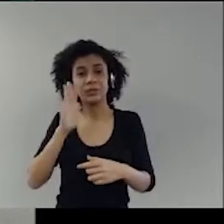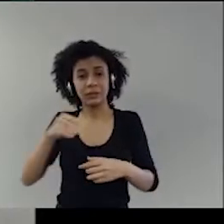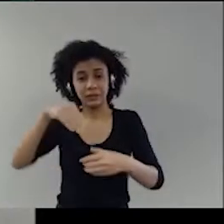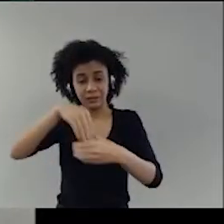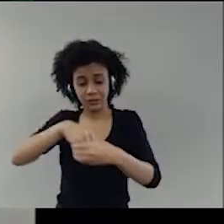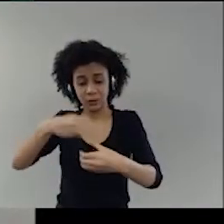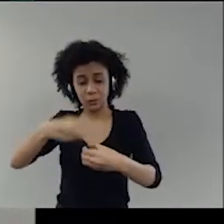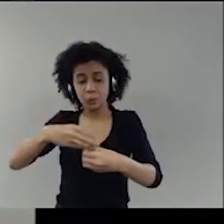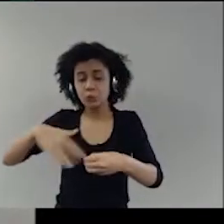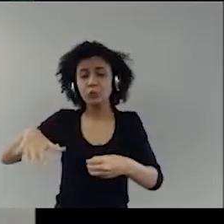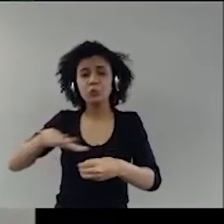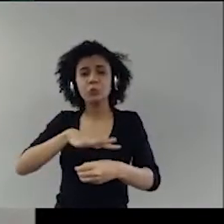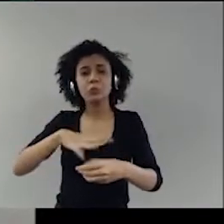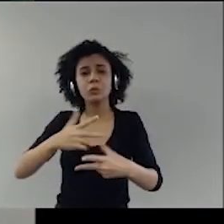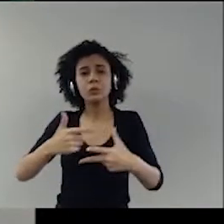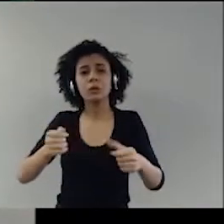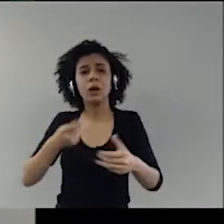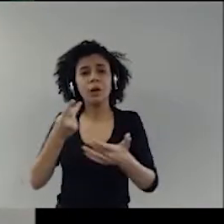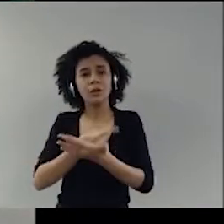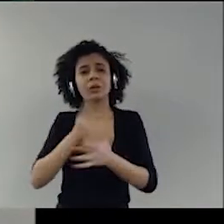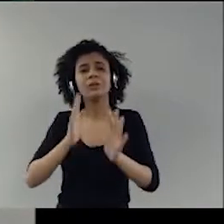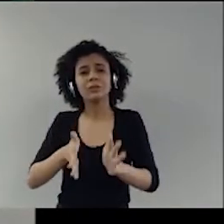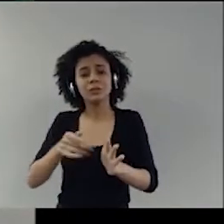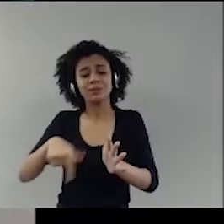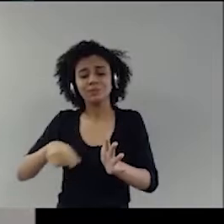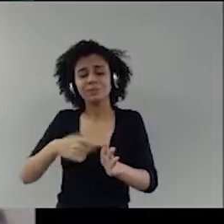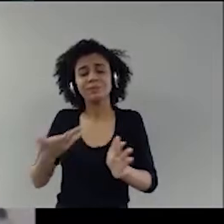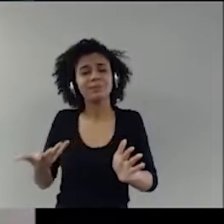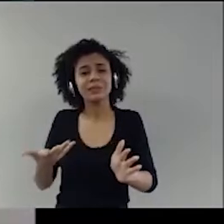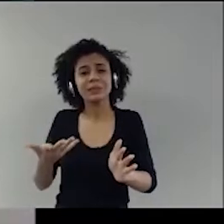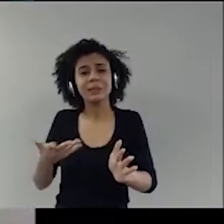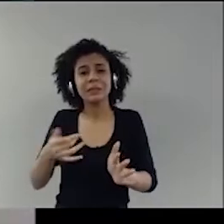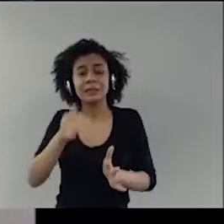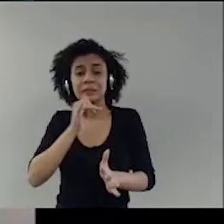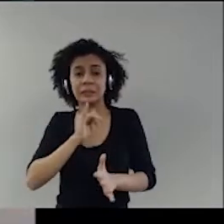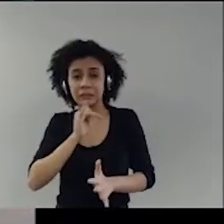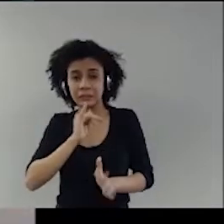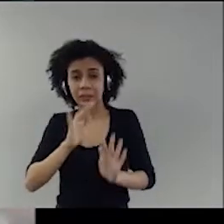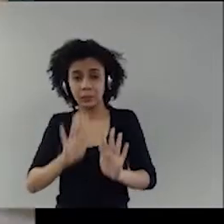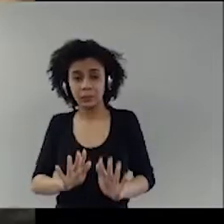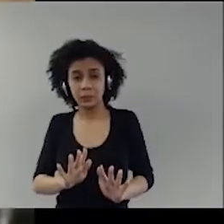município que as coisas existem, a aquisição, por exemplo, vou ficar num exemplo,